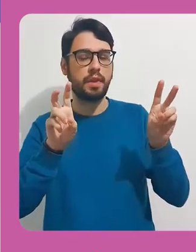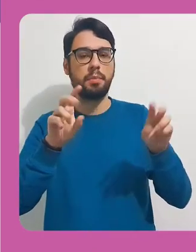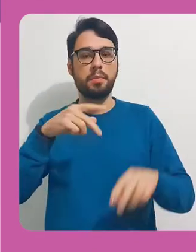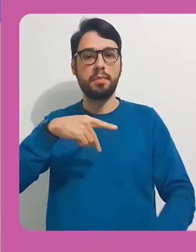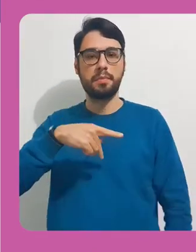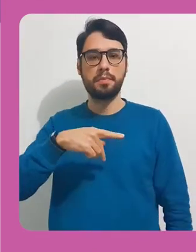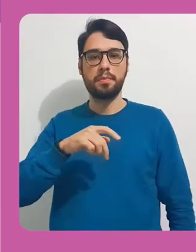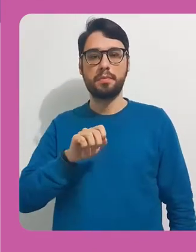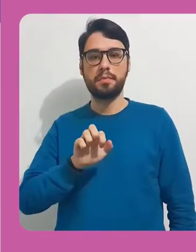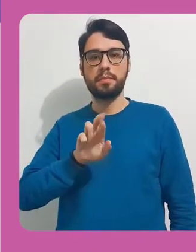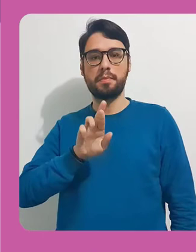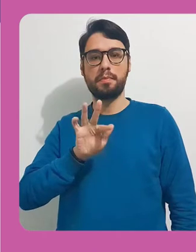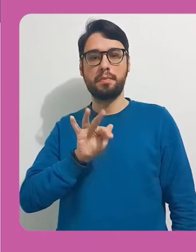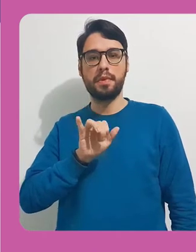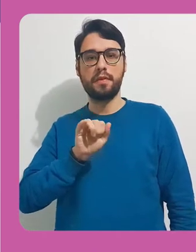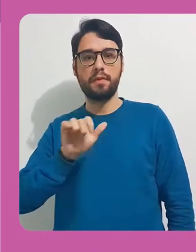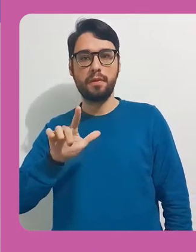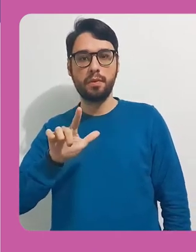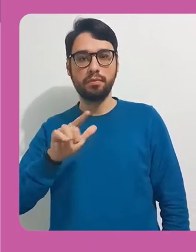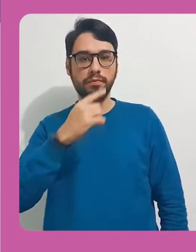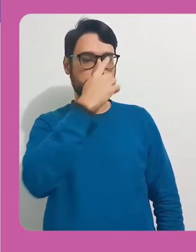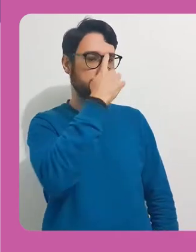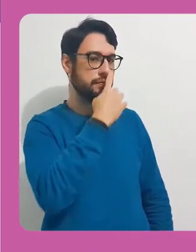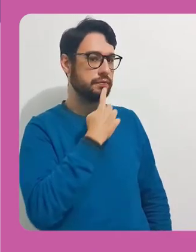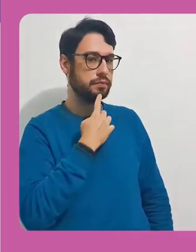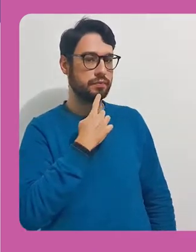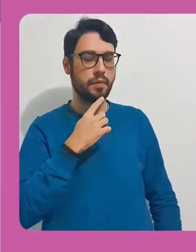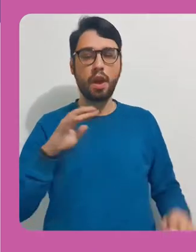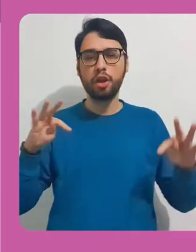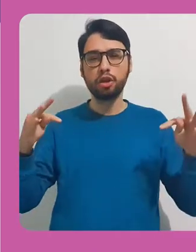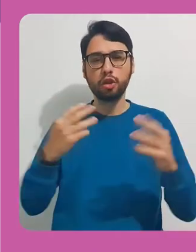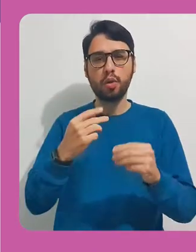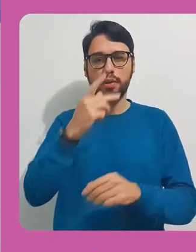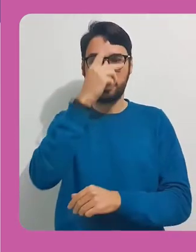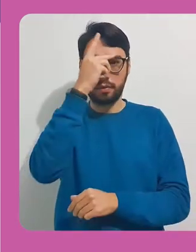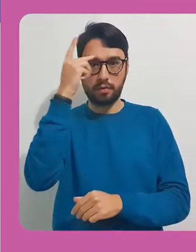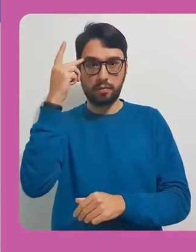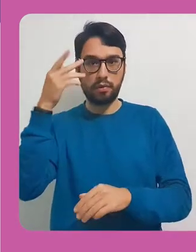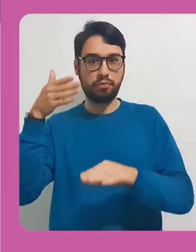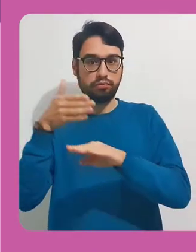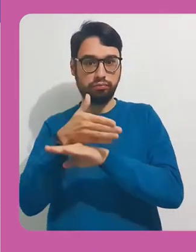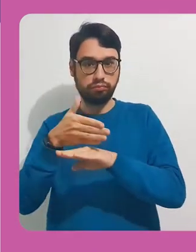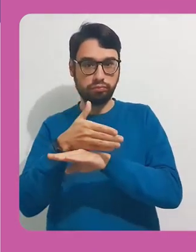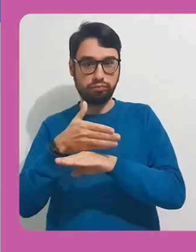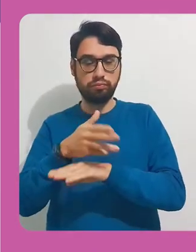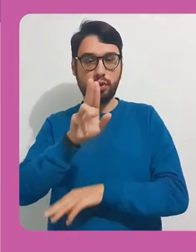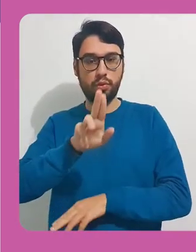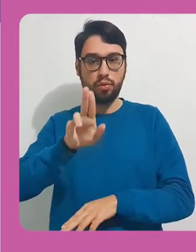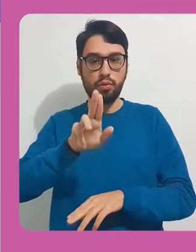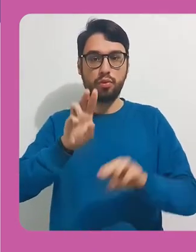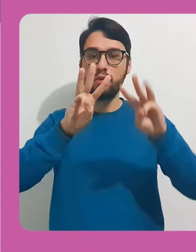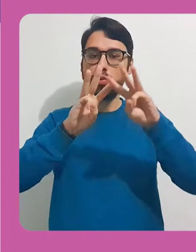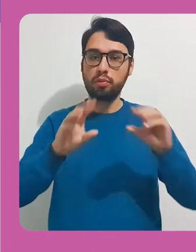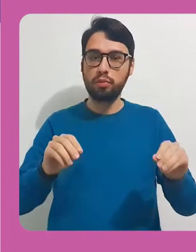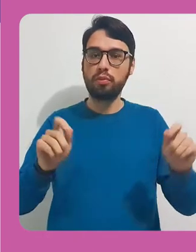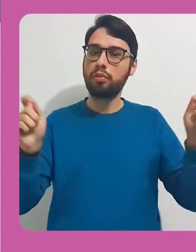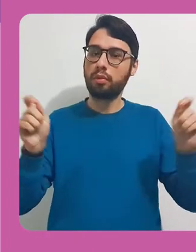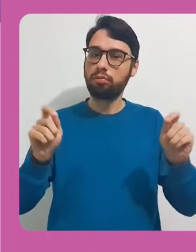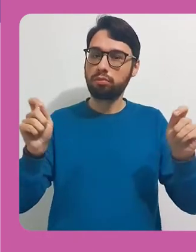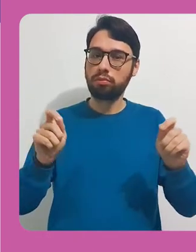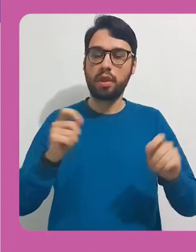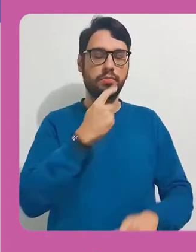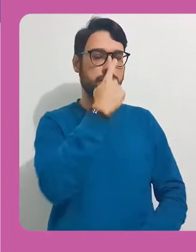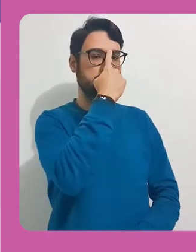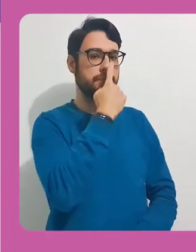Nesse vídeo, nós falaremos sobre o perfil. Todos os usuários que estão cadastrados no Moodle têm